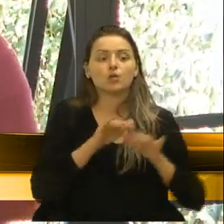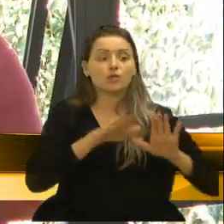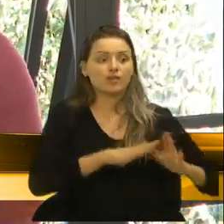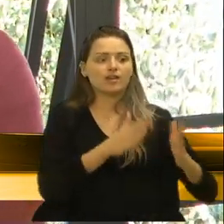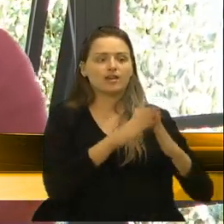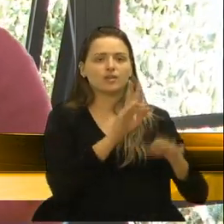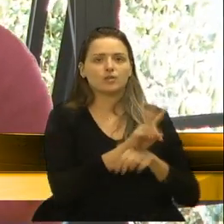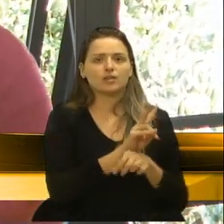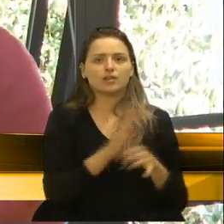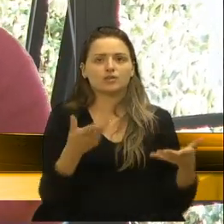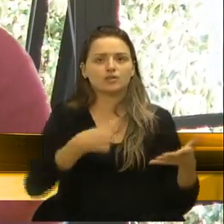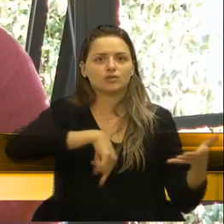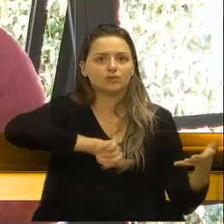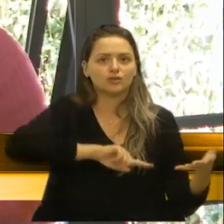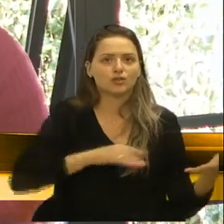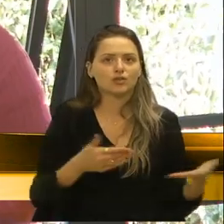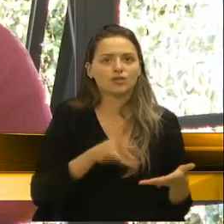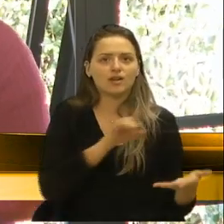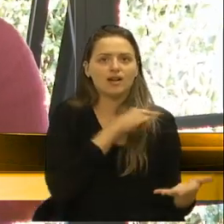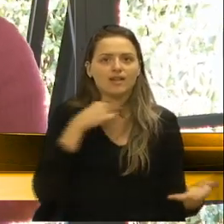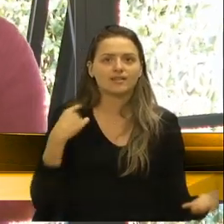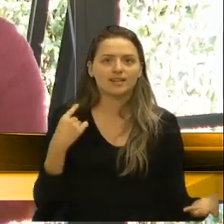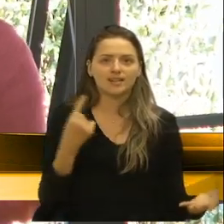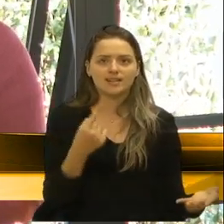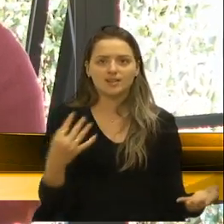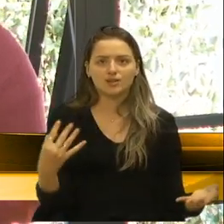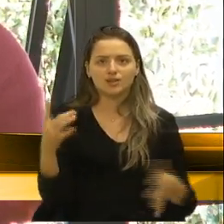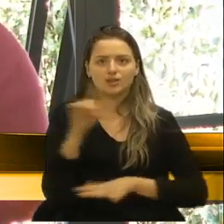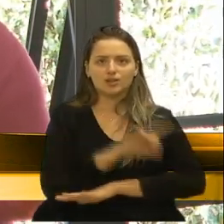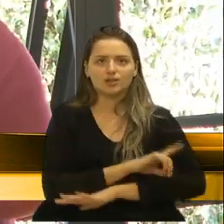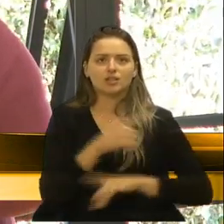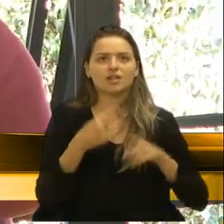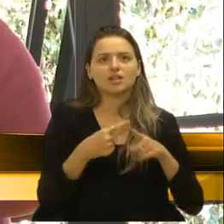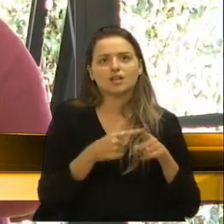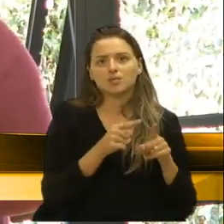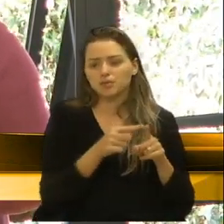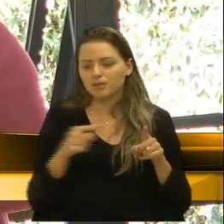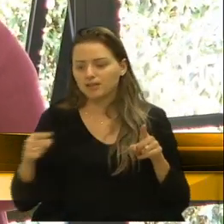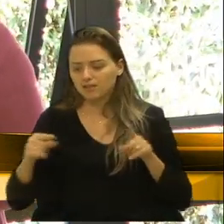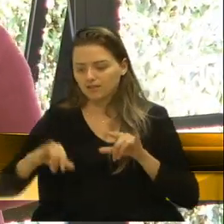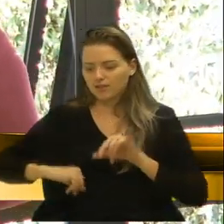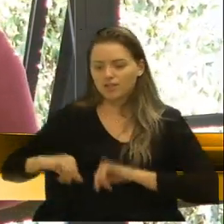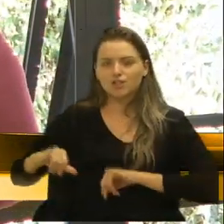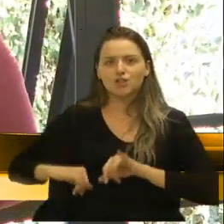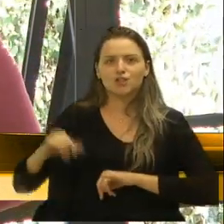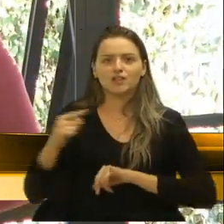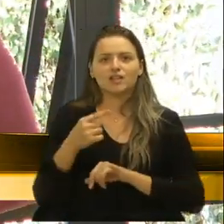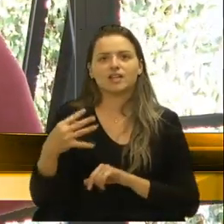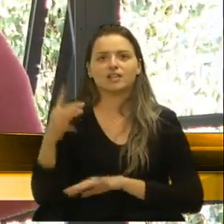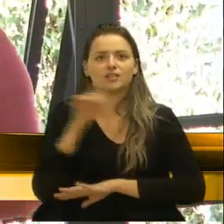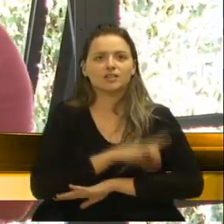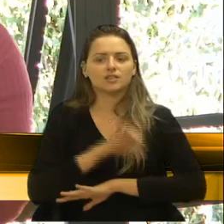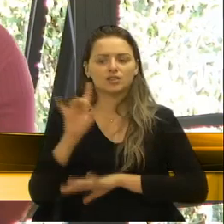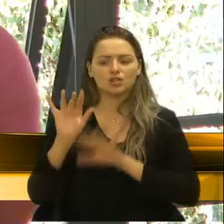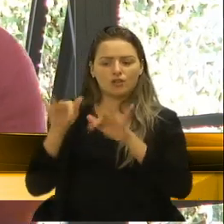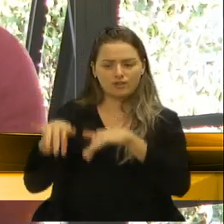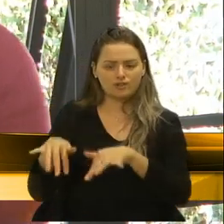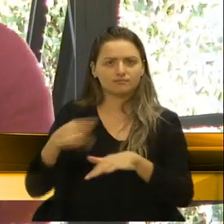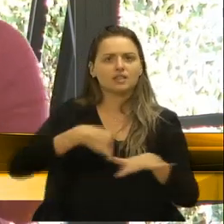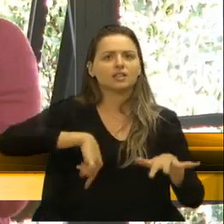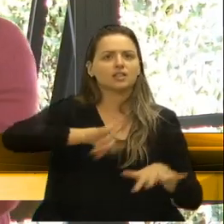está atrasado 14 dias. Porque a gente vai sofrer o efeito por 14 dias. E, só para finalizar, dizer que a gente está